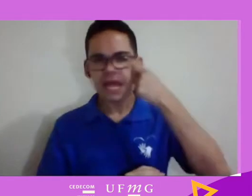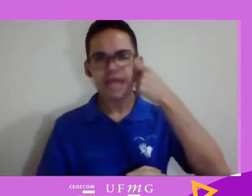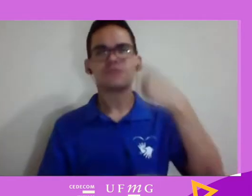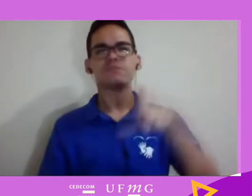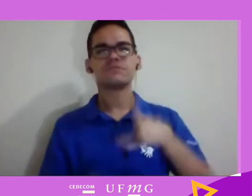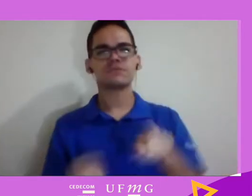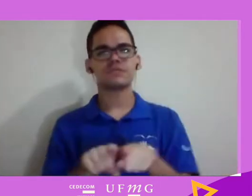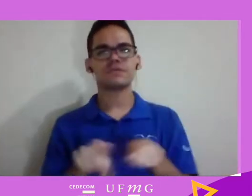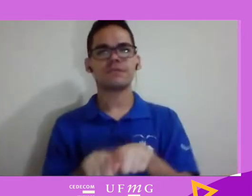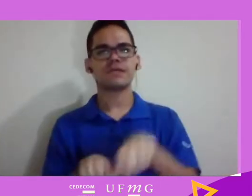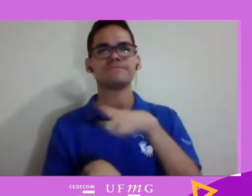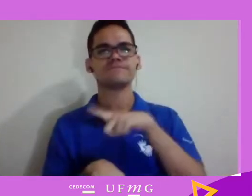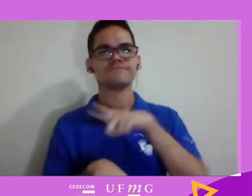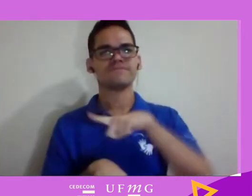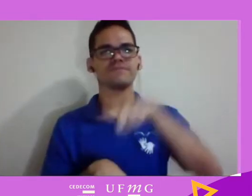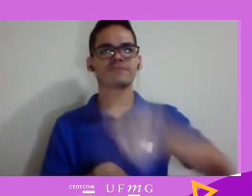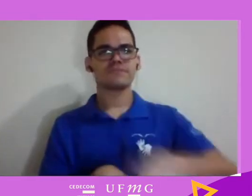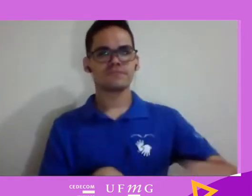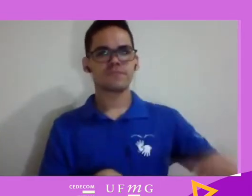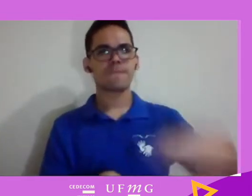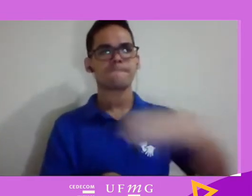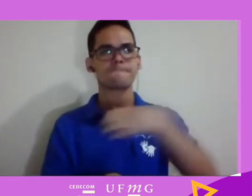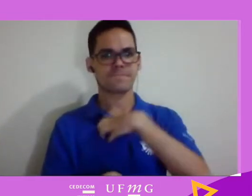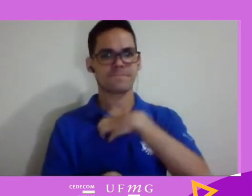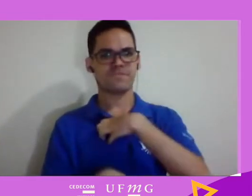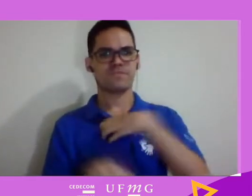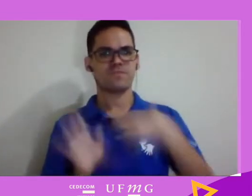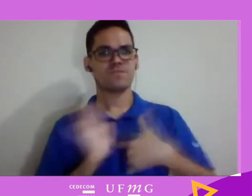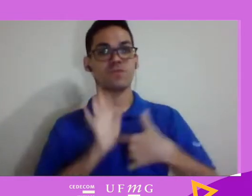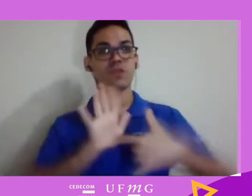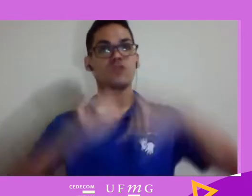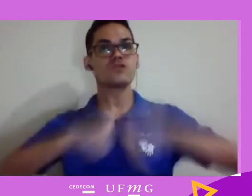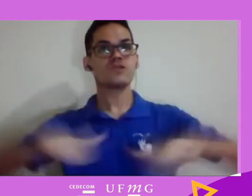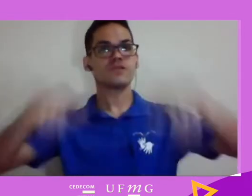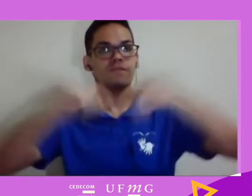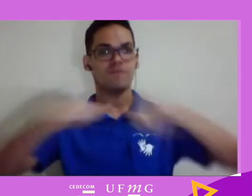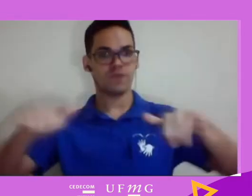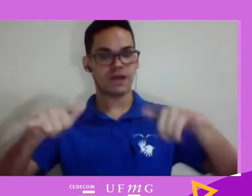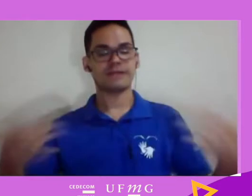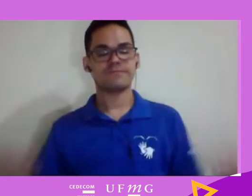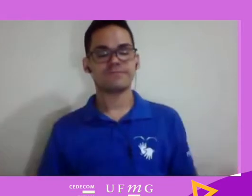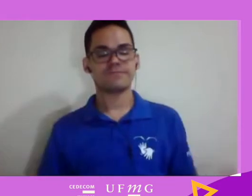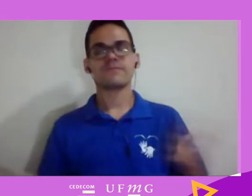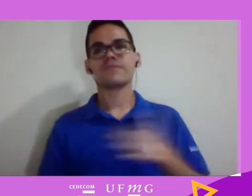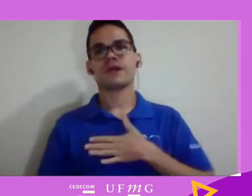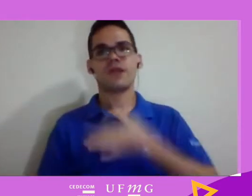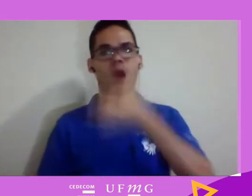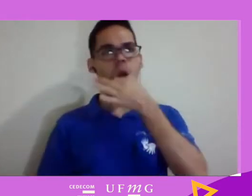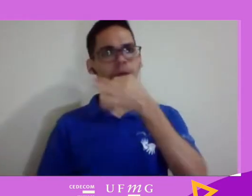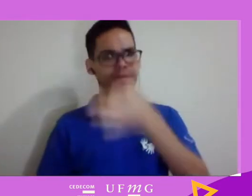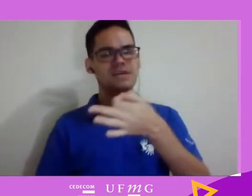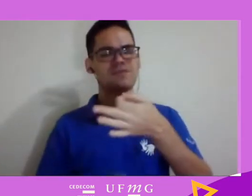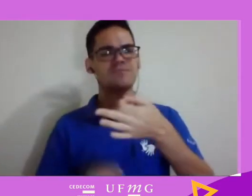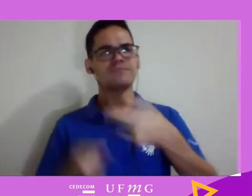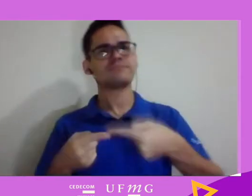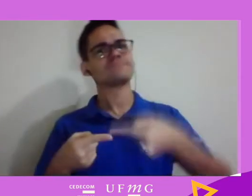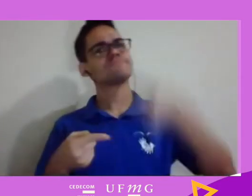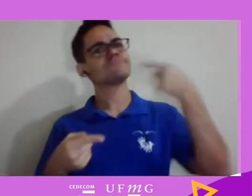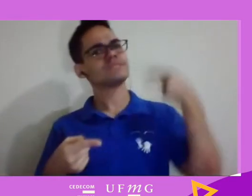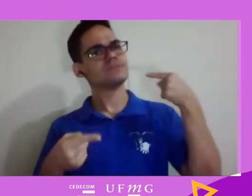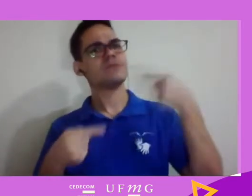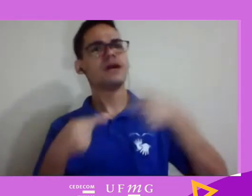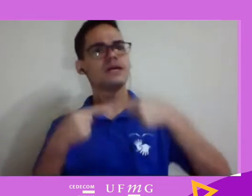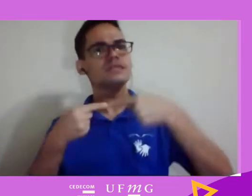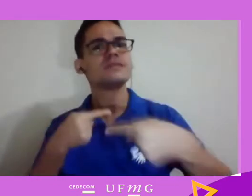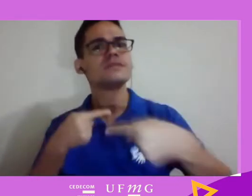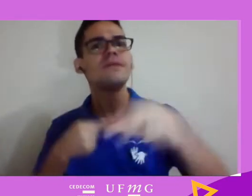antifascista, e eu acho que um debate que, enfim, teve naquela semana e que ainda continua é de que maneira essas ações